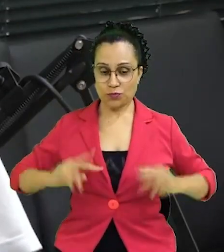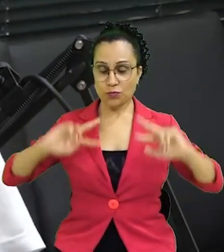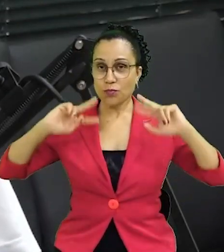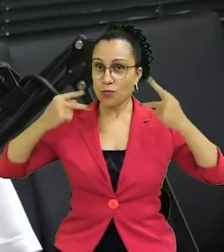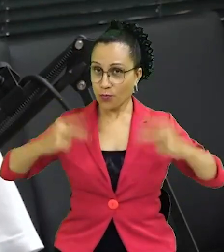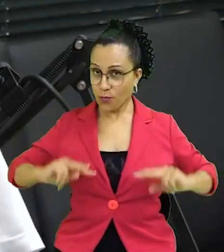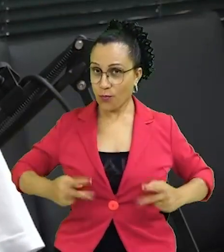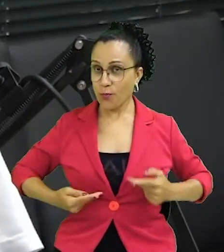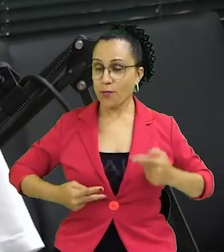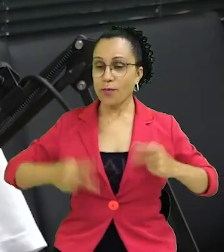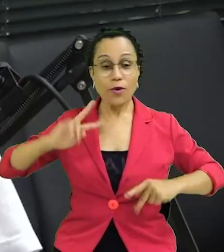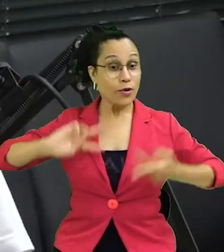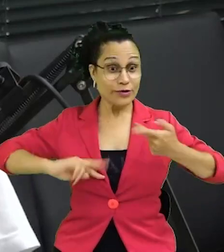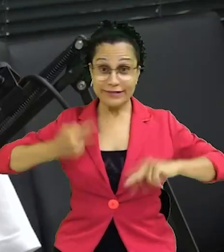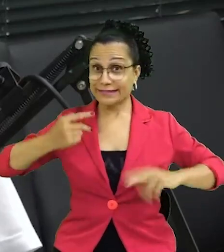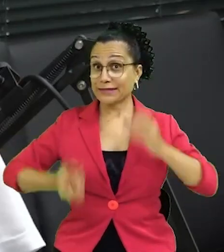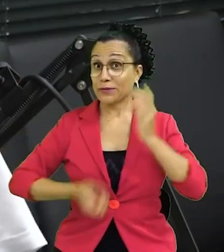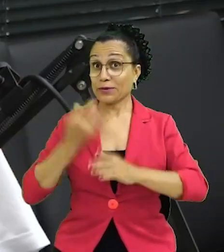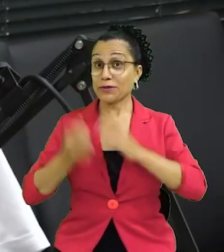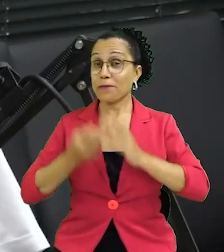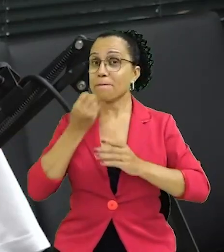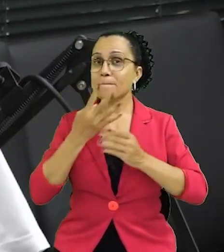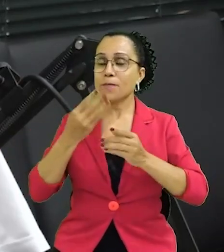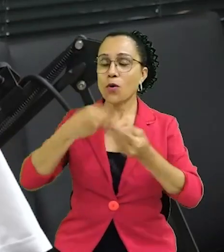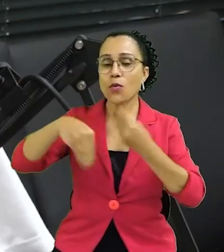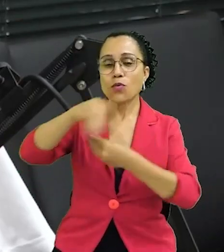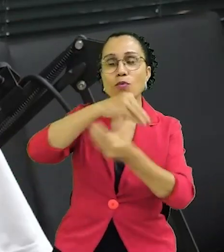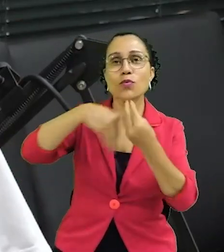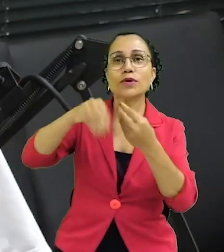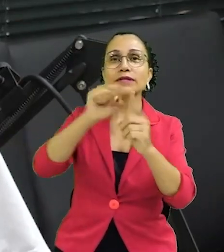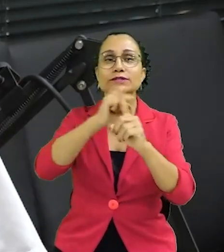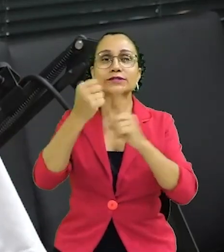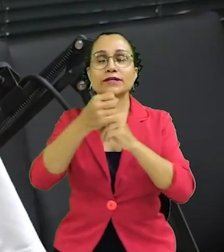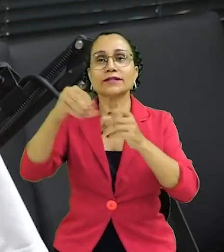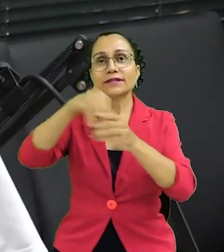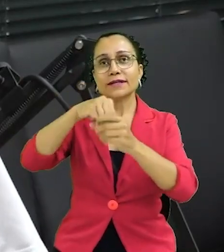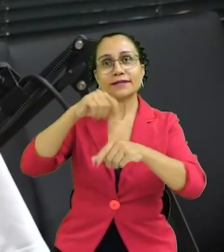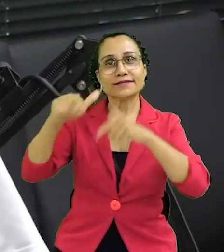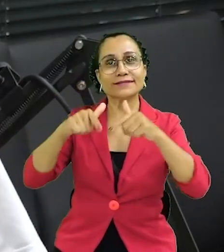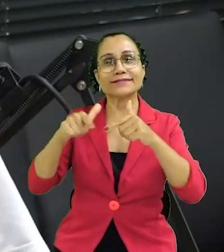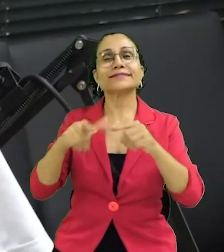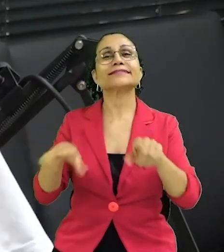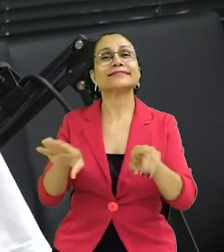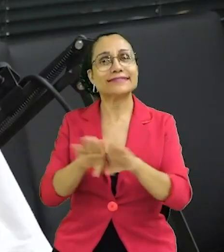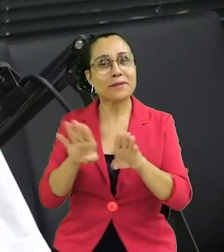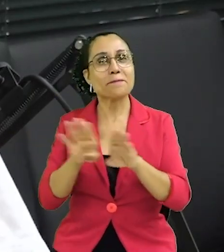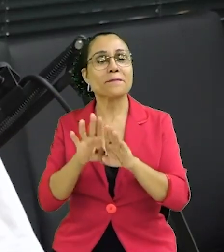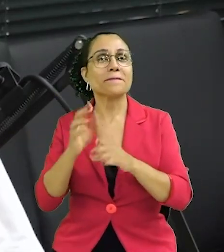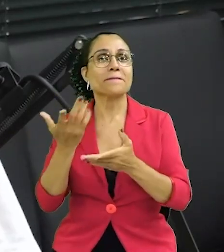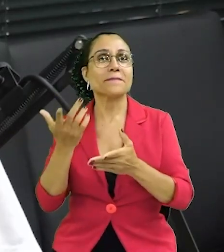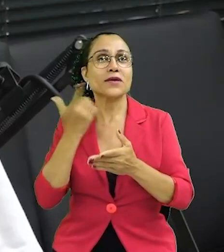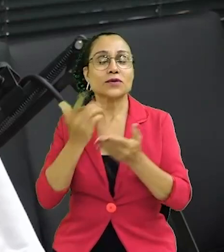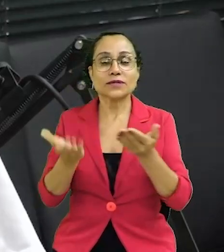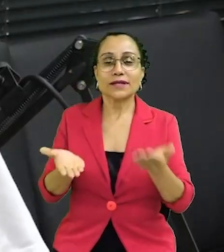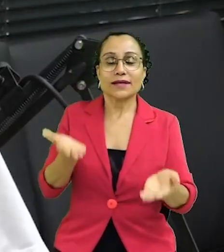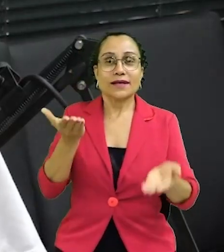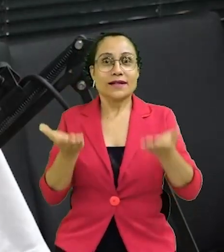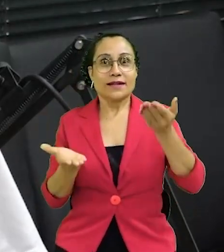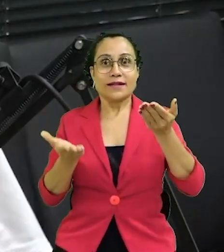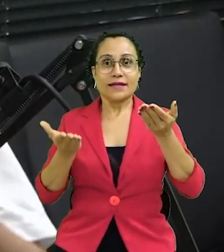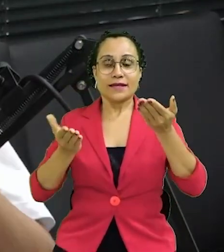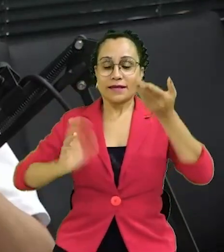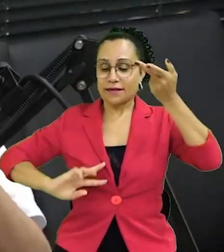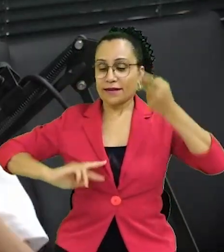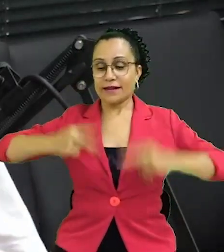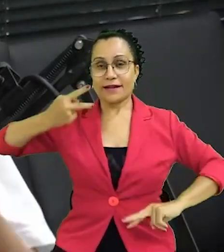contexto dentro do trabalho, né, social dentro do trabalho, e a gente também acaba aí equilibrando os